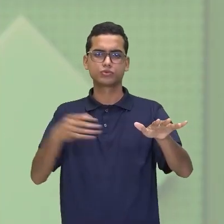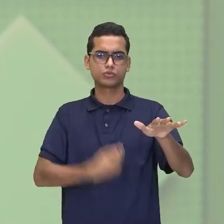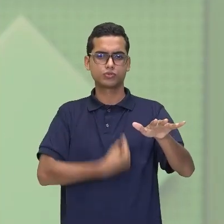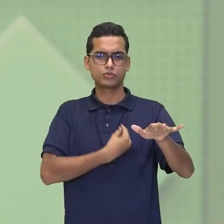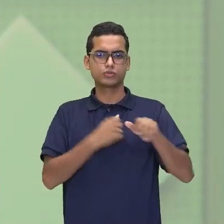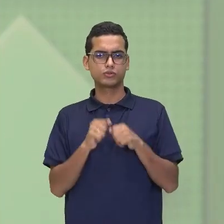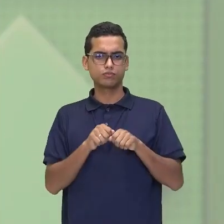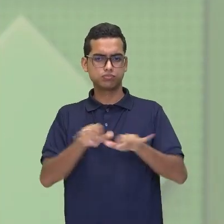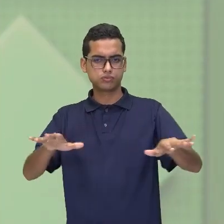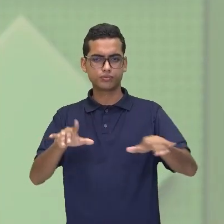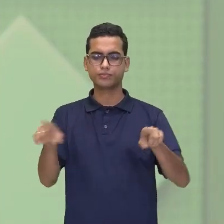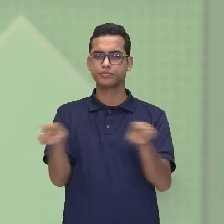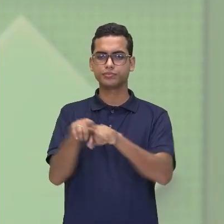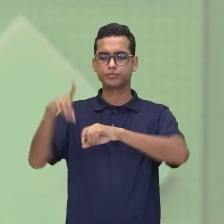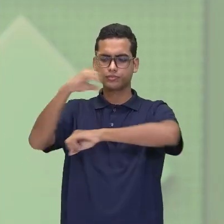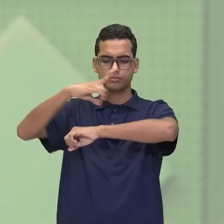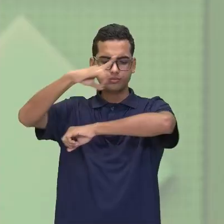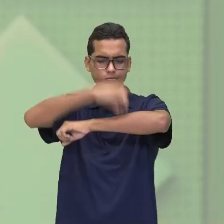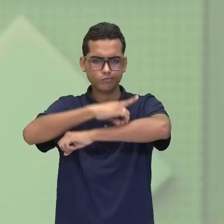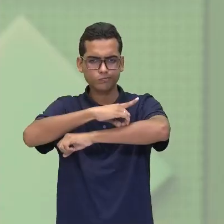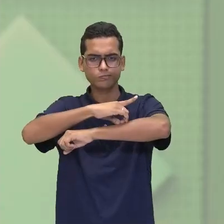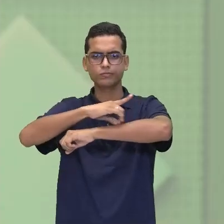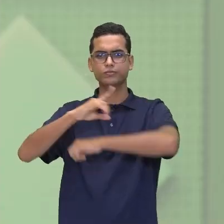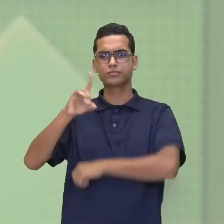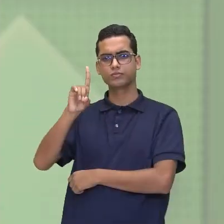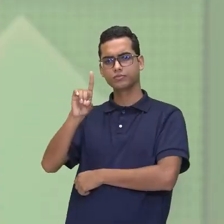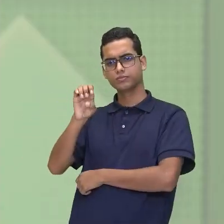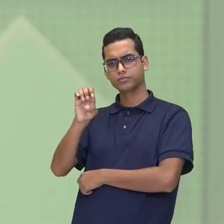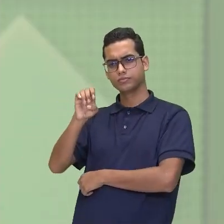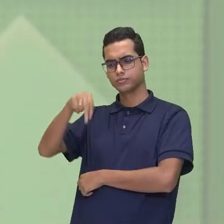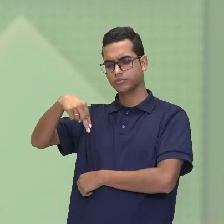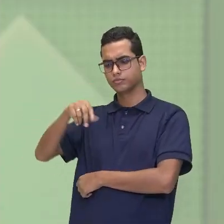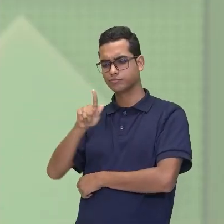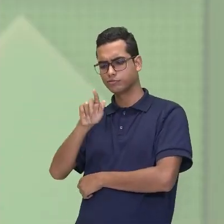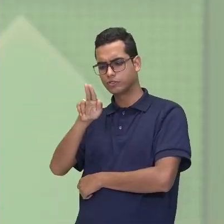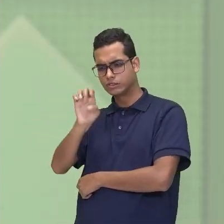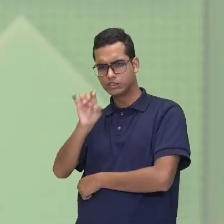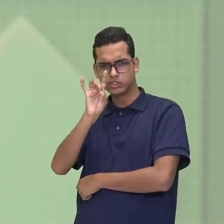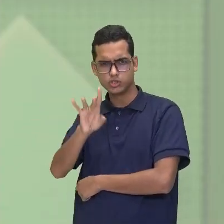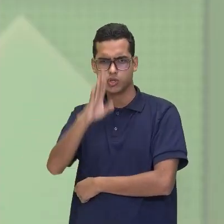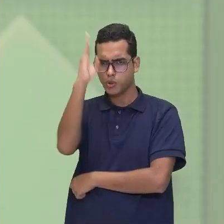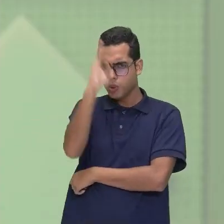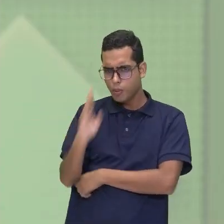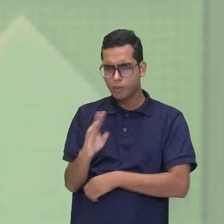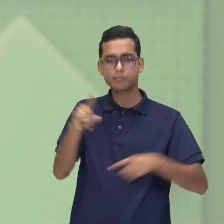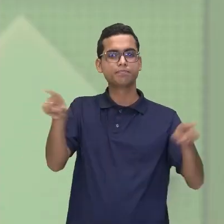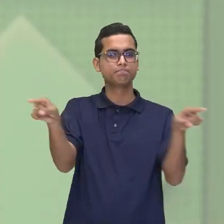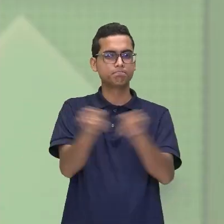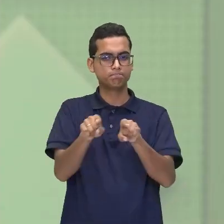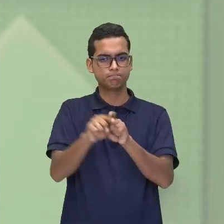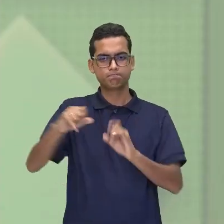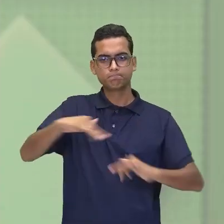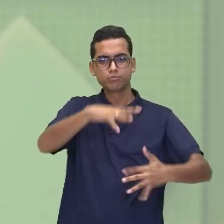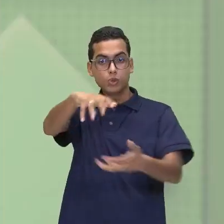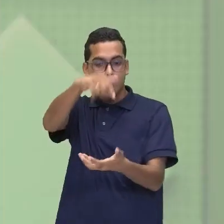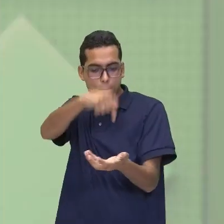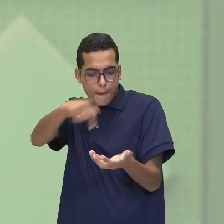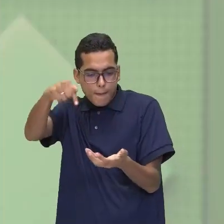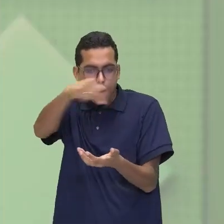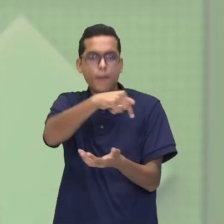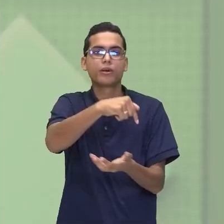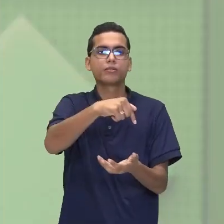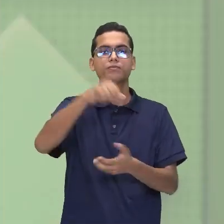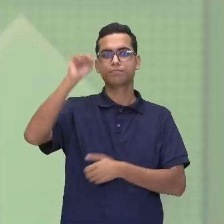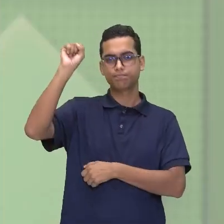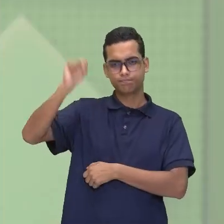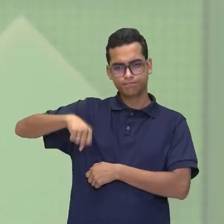a dengue em especial, né, ela não é um privilégio apenas do Brasil, mas ela está também distribuída em várias partes do mundo,